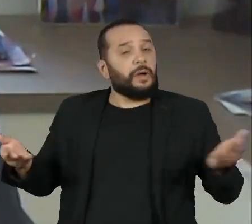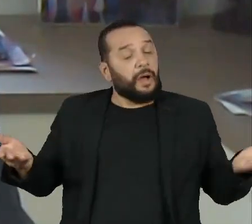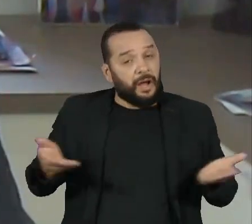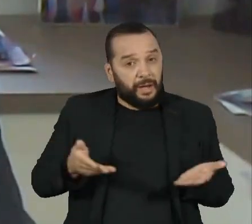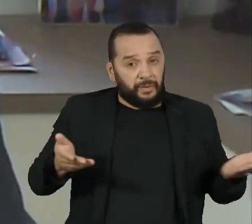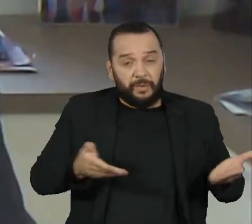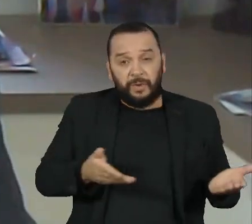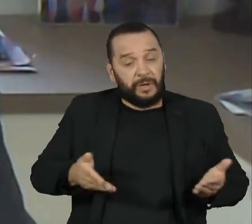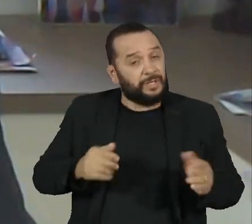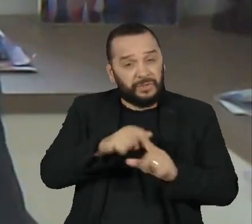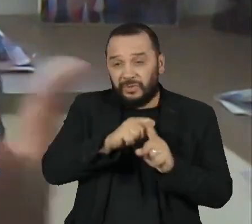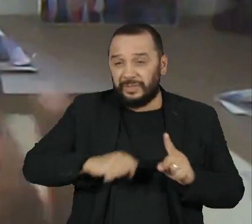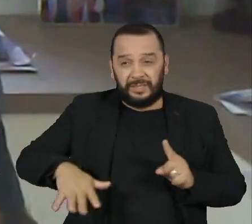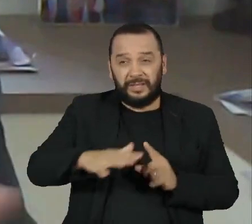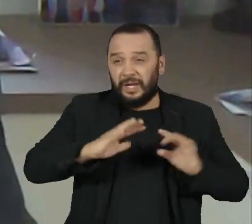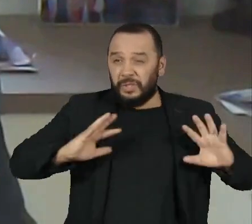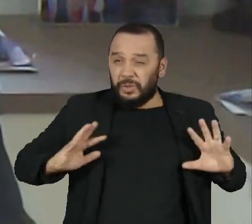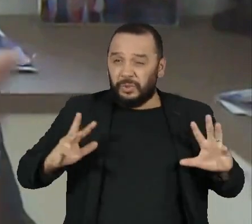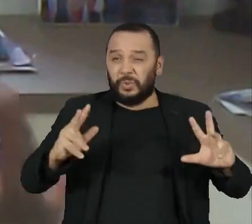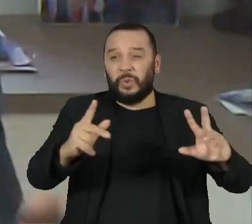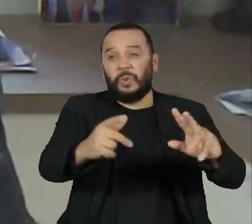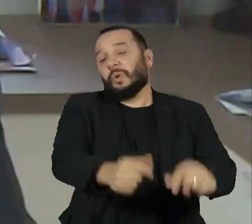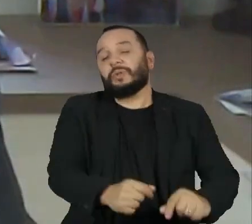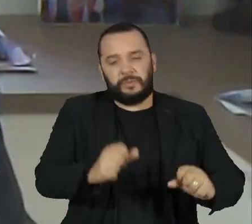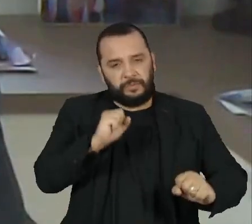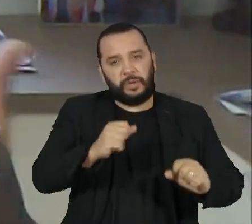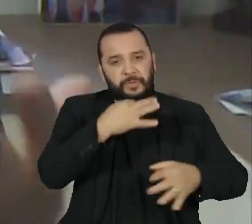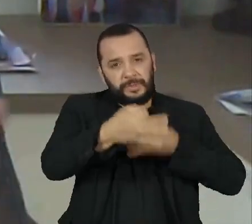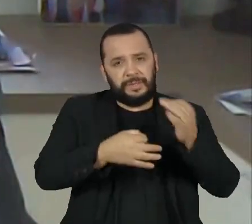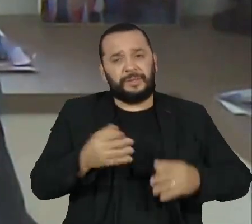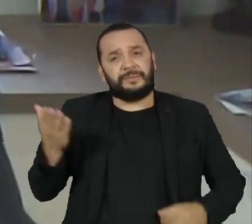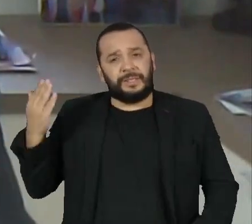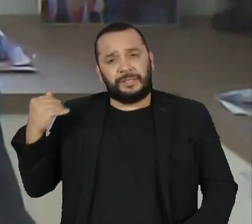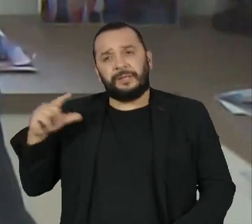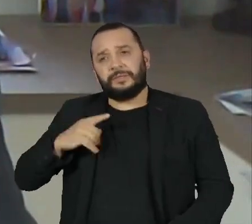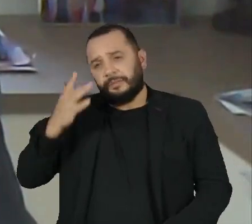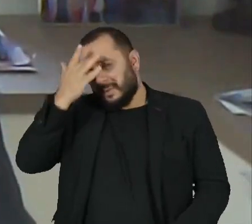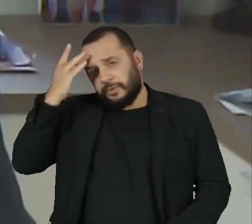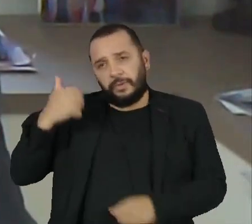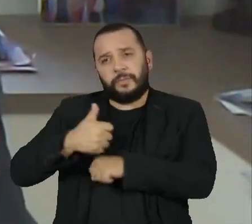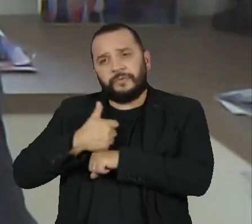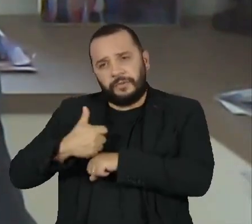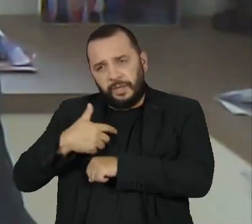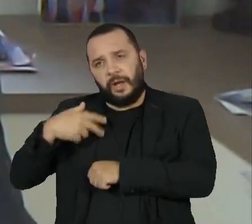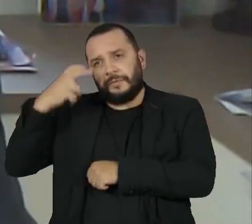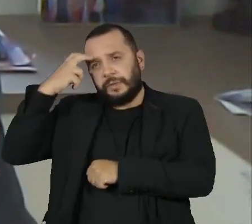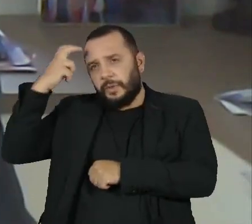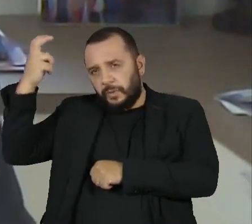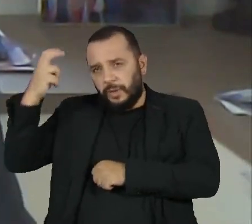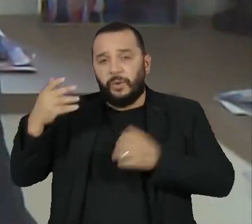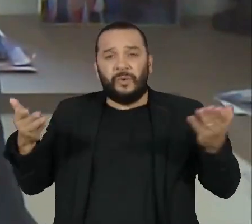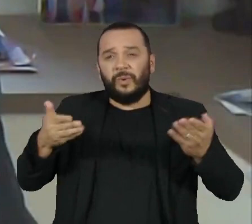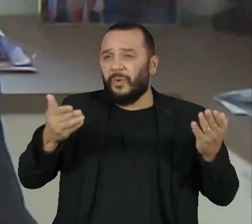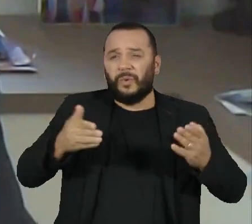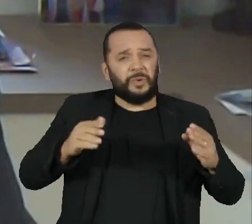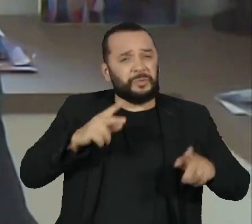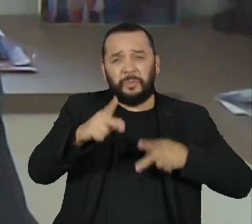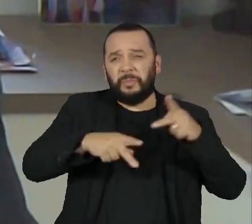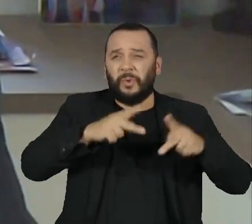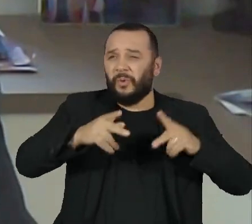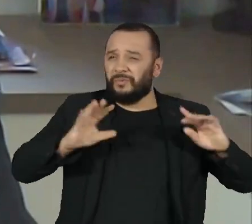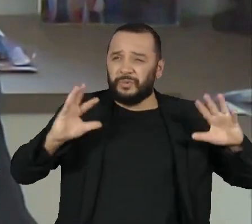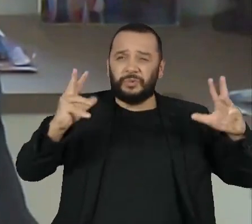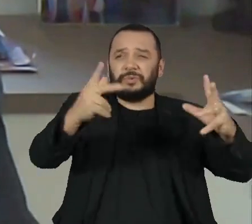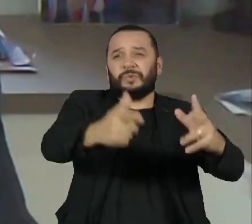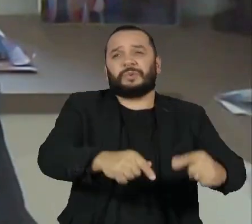no debate público. Eram os especialistas, os intelectuais, os literatos, etc. Hoje é o público em geral. Então,